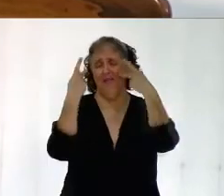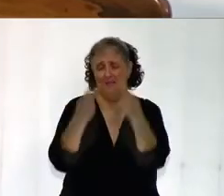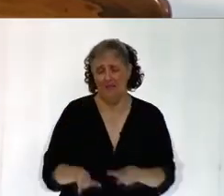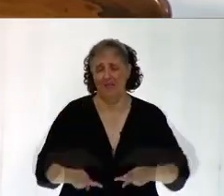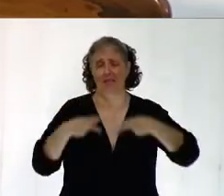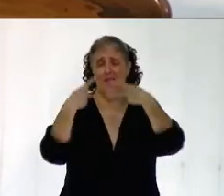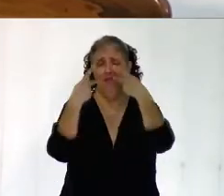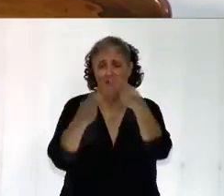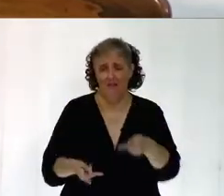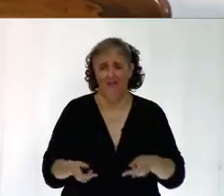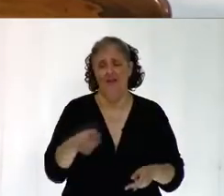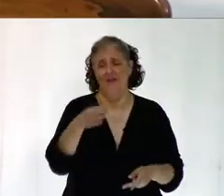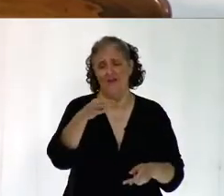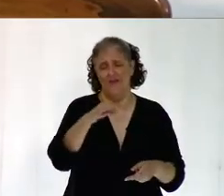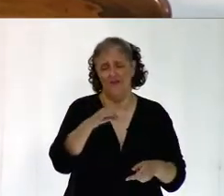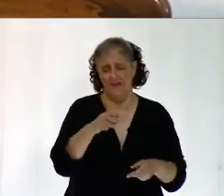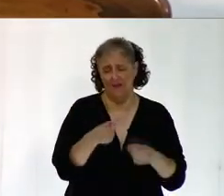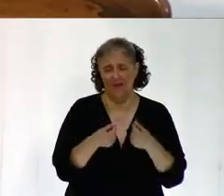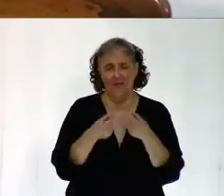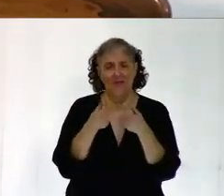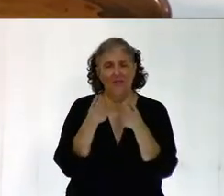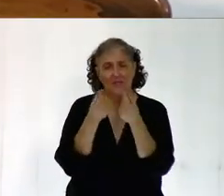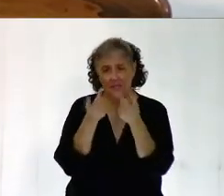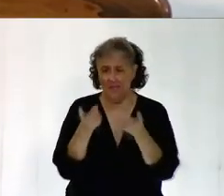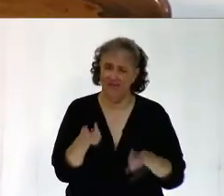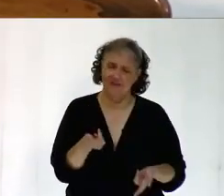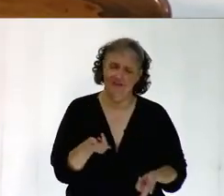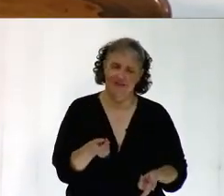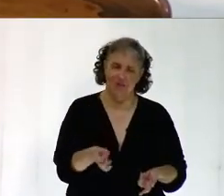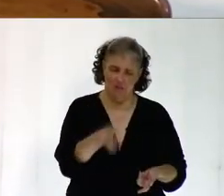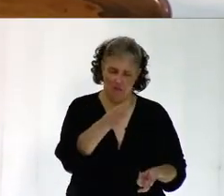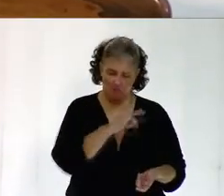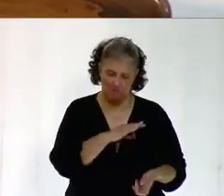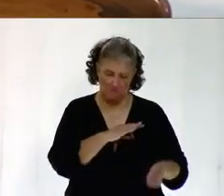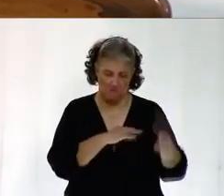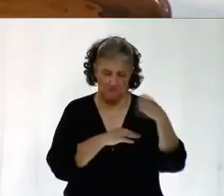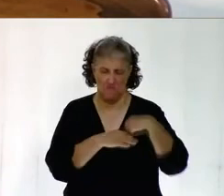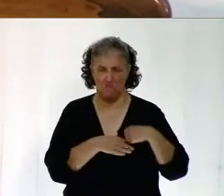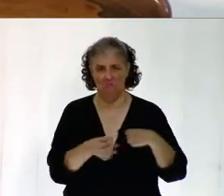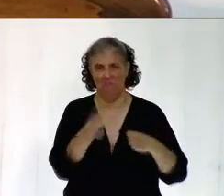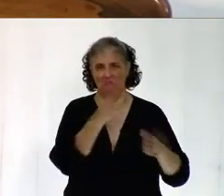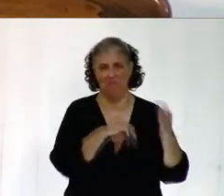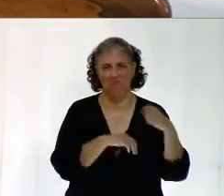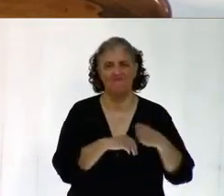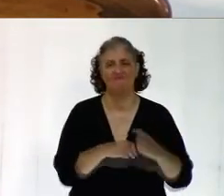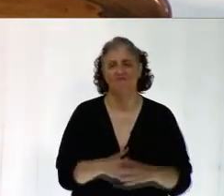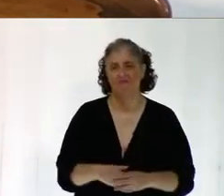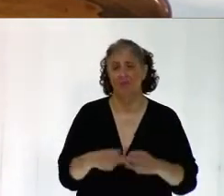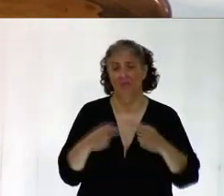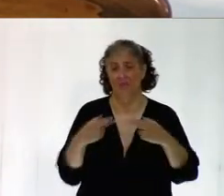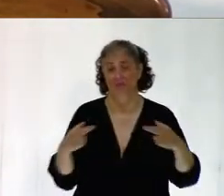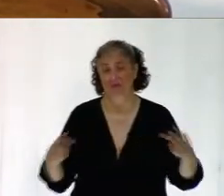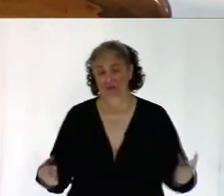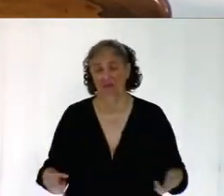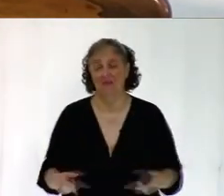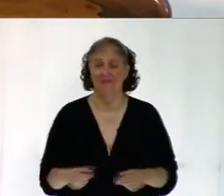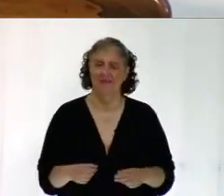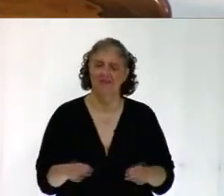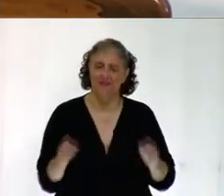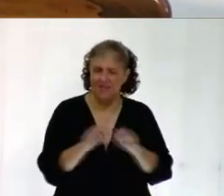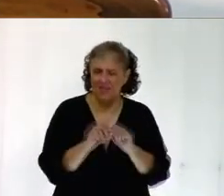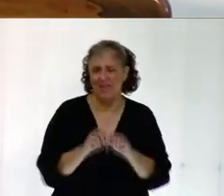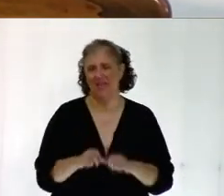às vezes em altos falhos elas demonstram que que elas fizeram foi viverem ajoelhadas